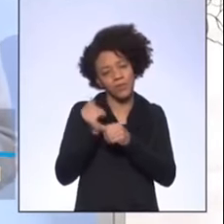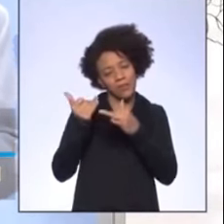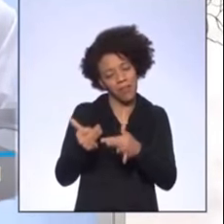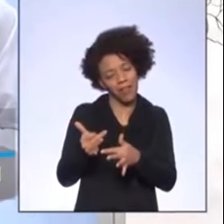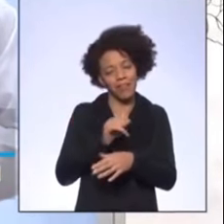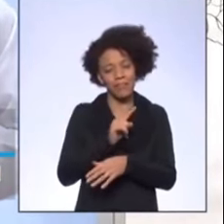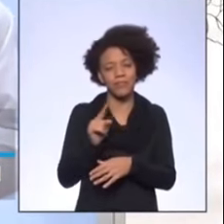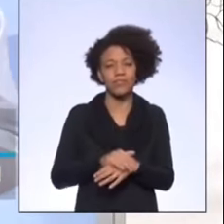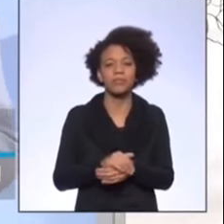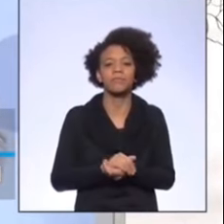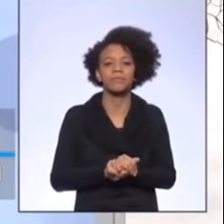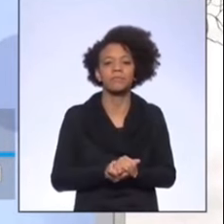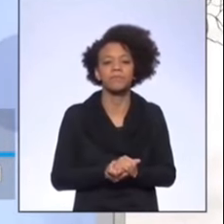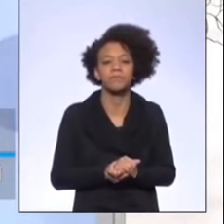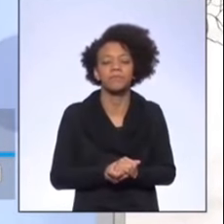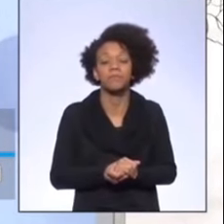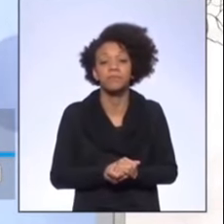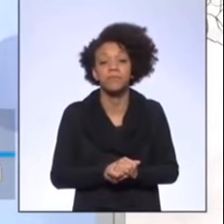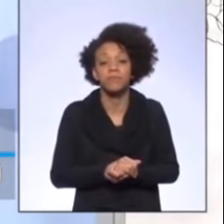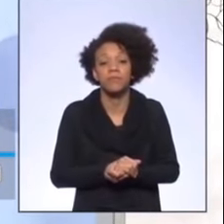aí.